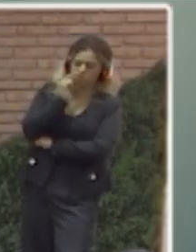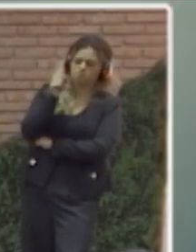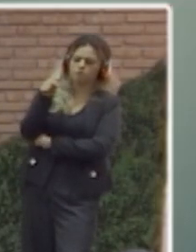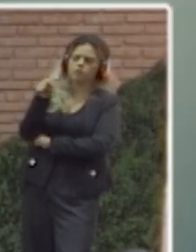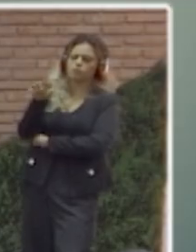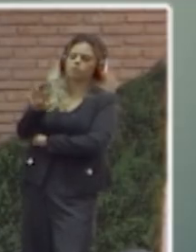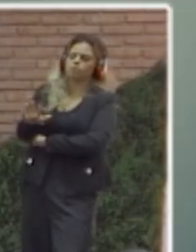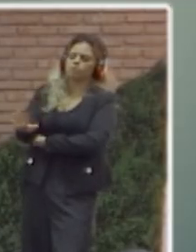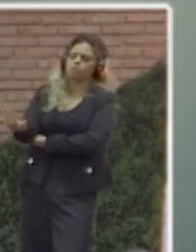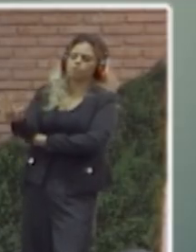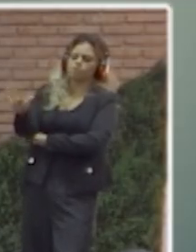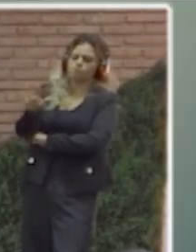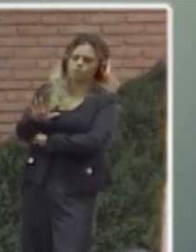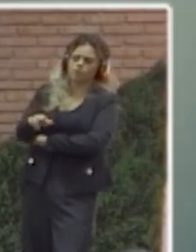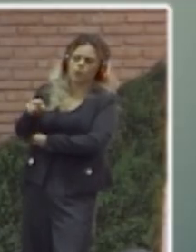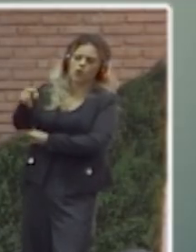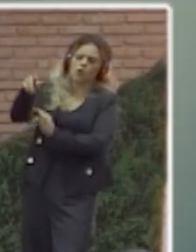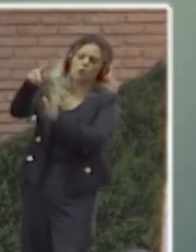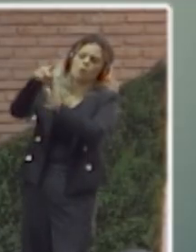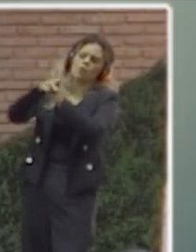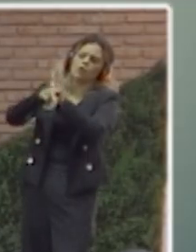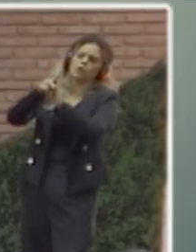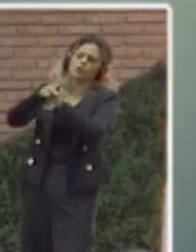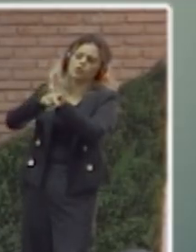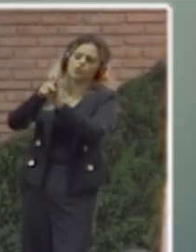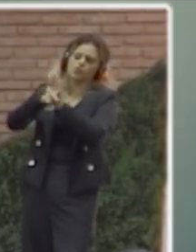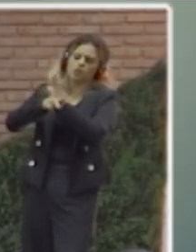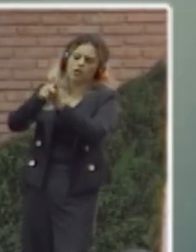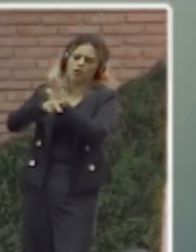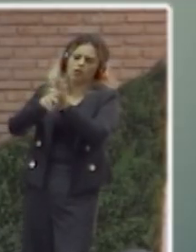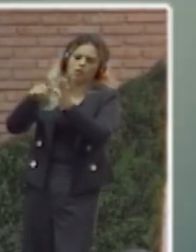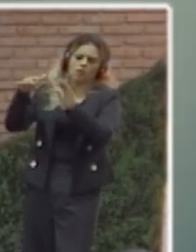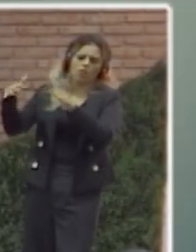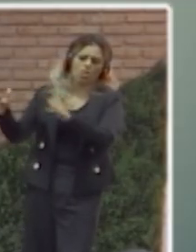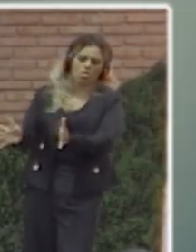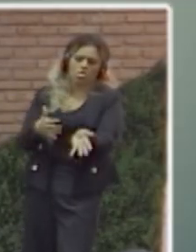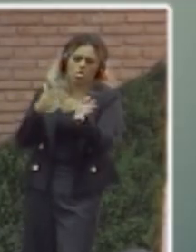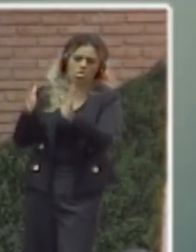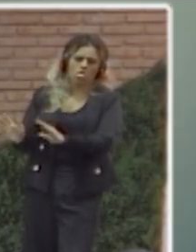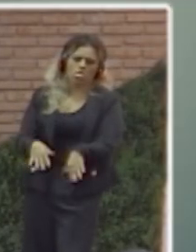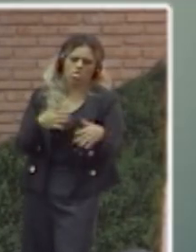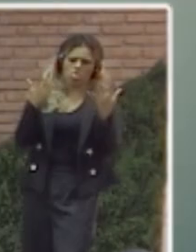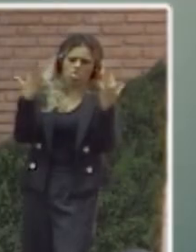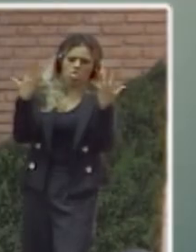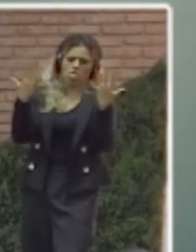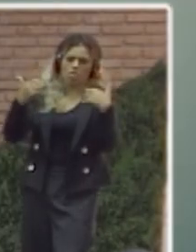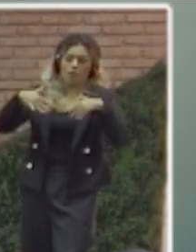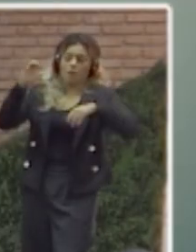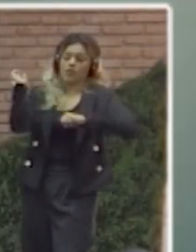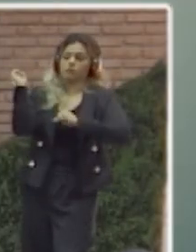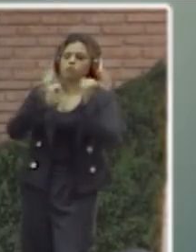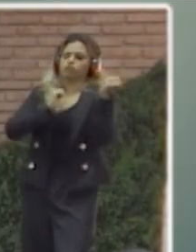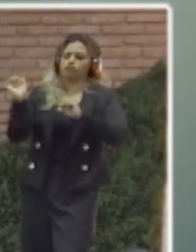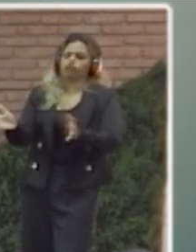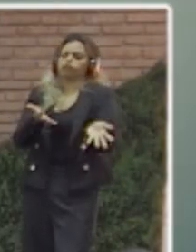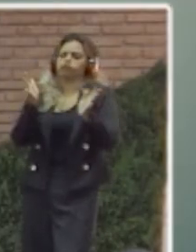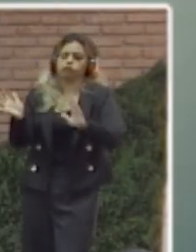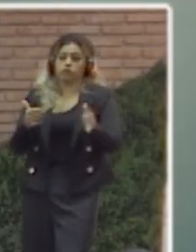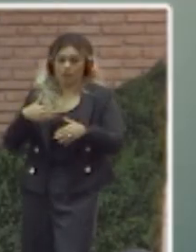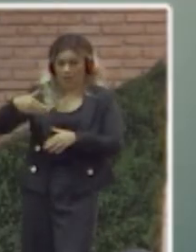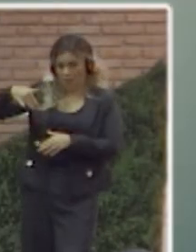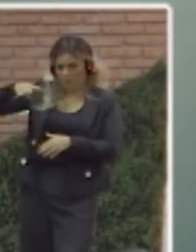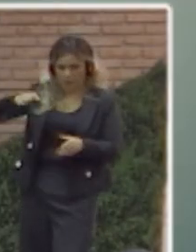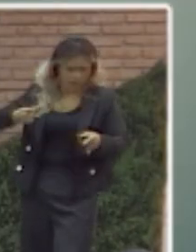fazer aqui para transformar esse projeto num projeto mais industrializado. A Mace ela faz todo mundo pensar